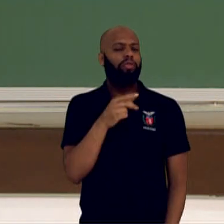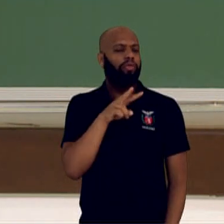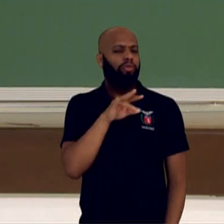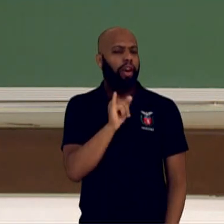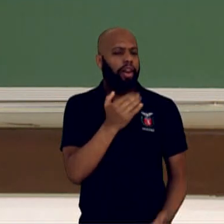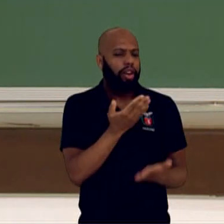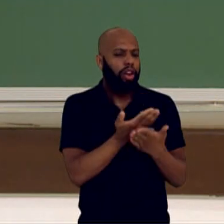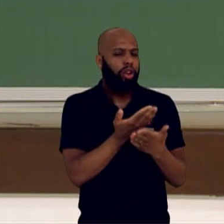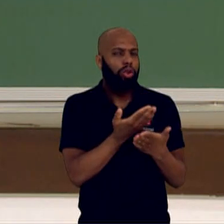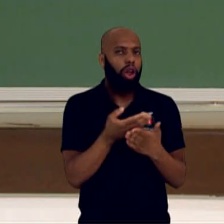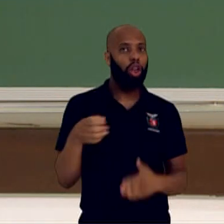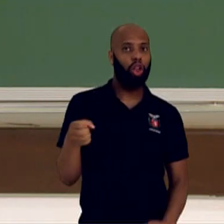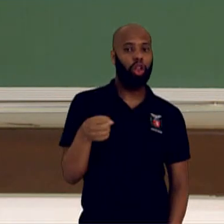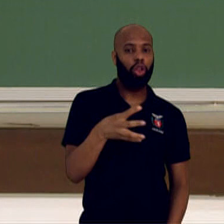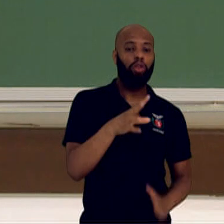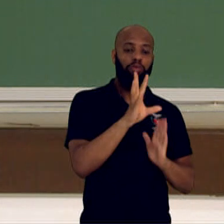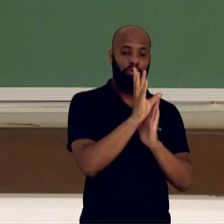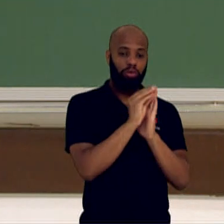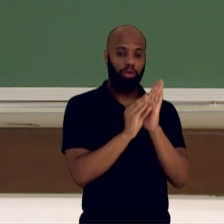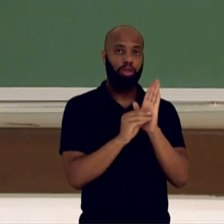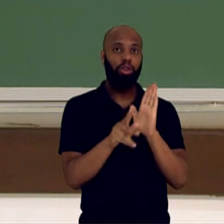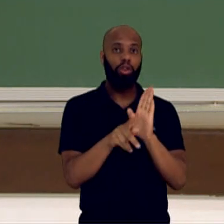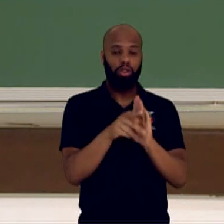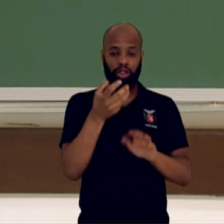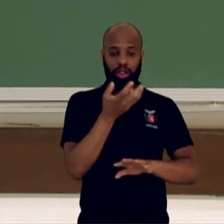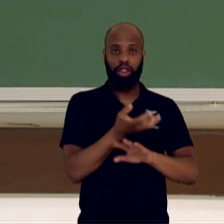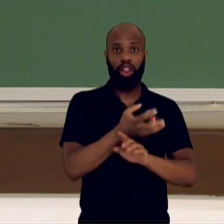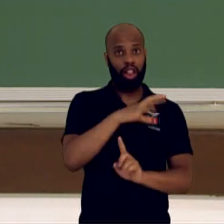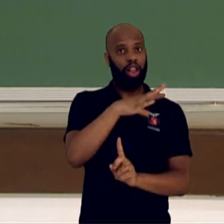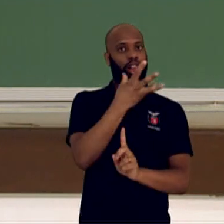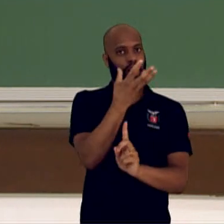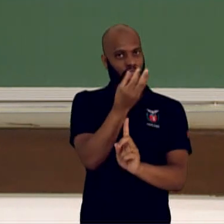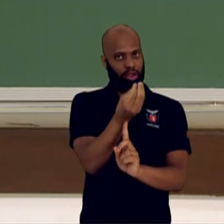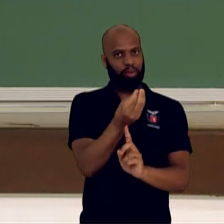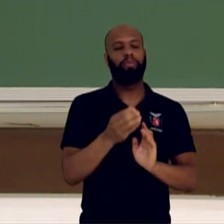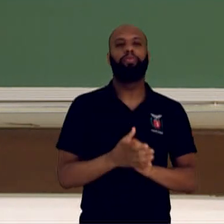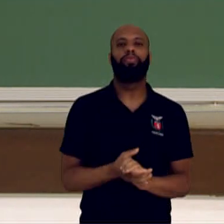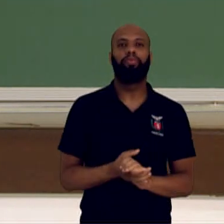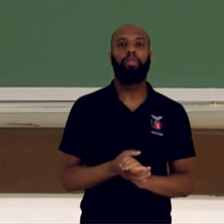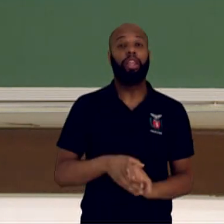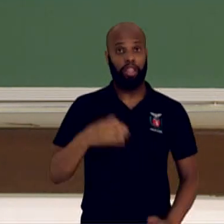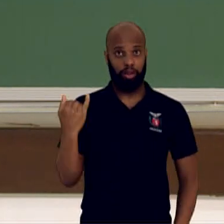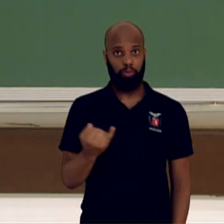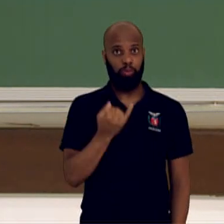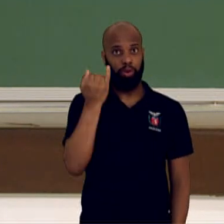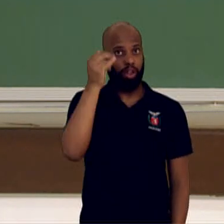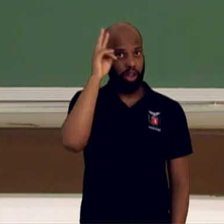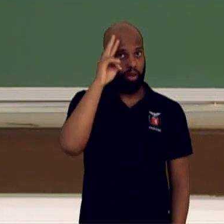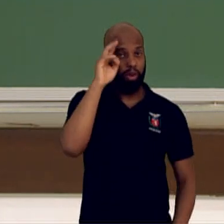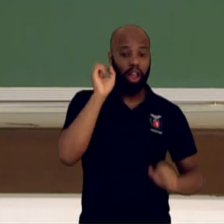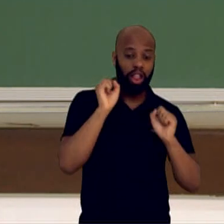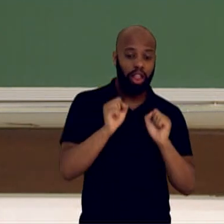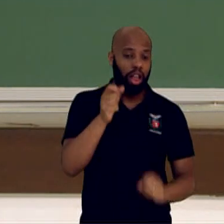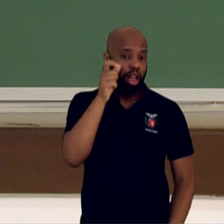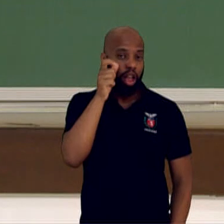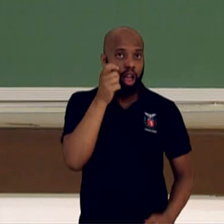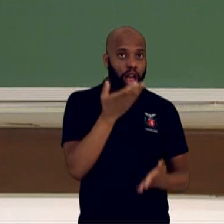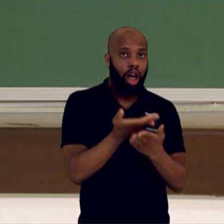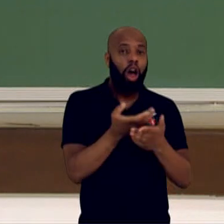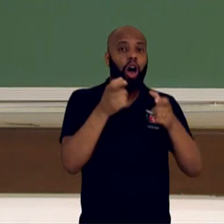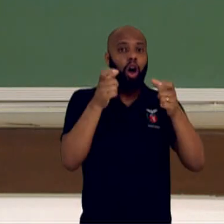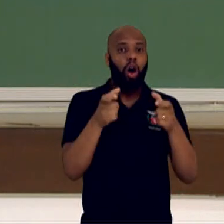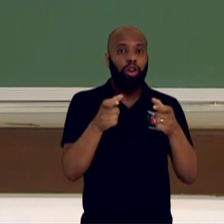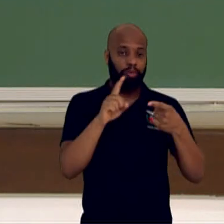olhadinha no novo conteúdo na disciplina de arte. Lembrando que a gente pode assistir essas aulas através da